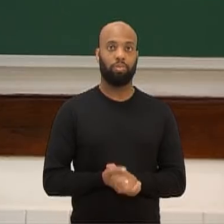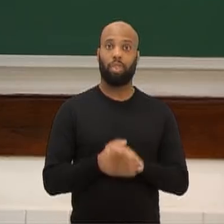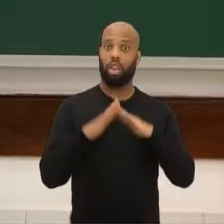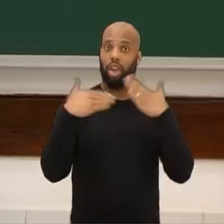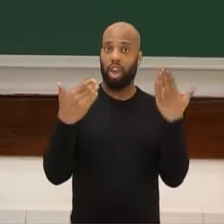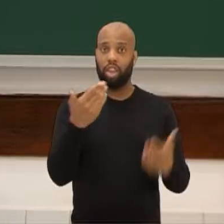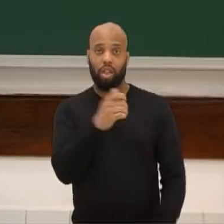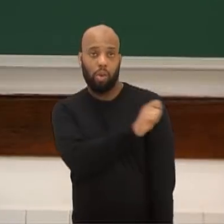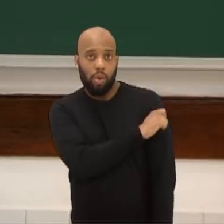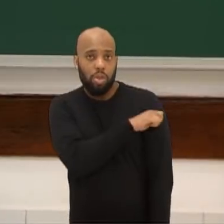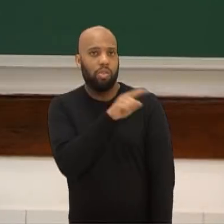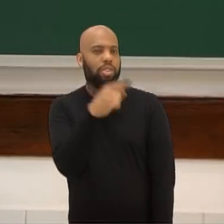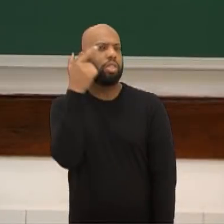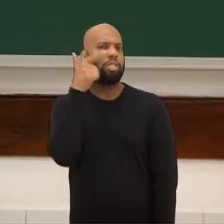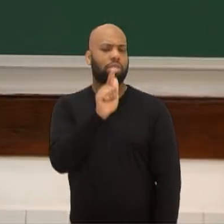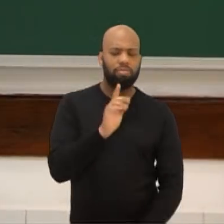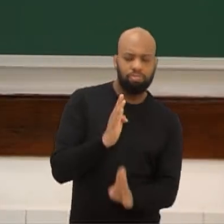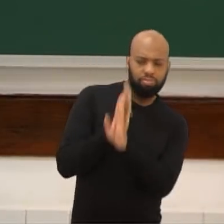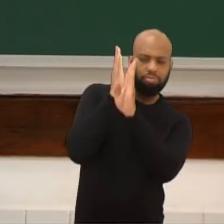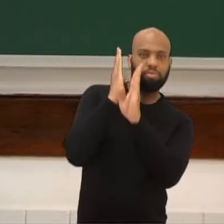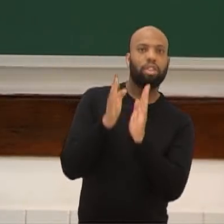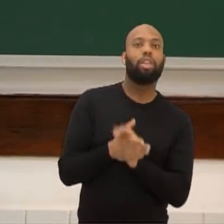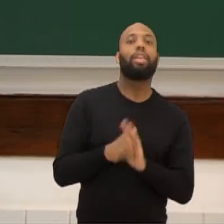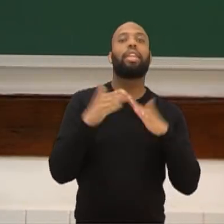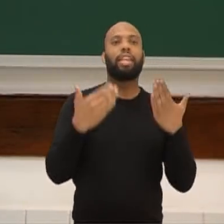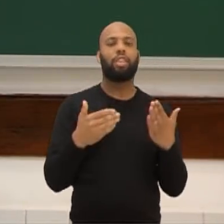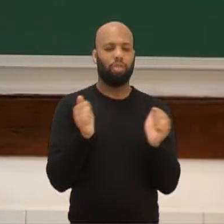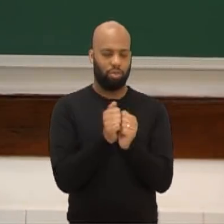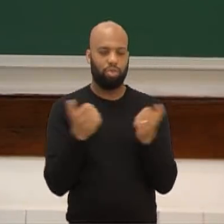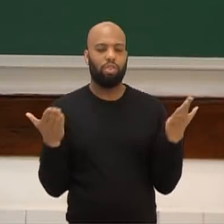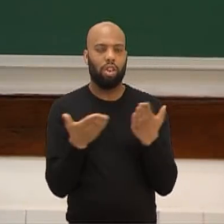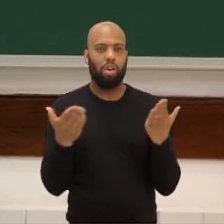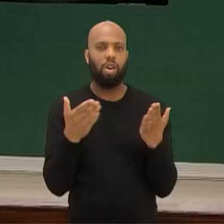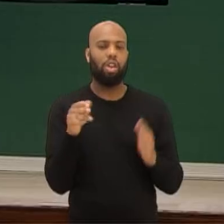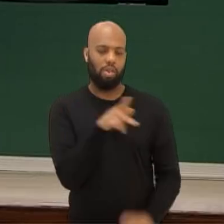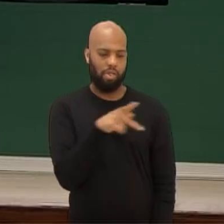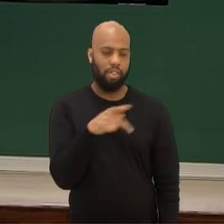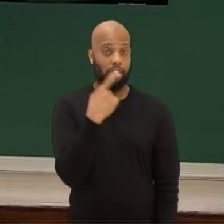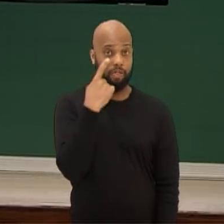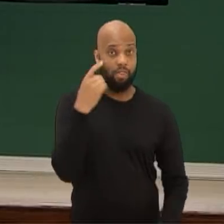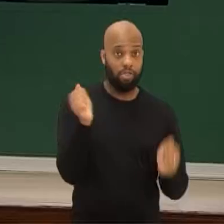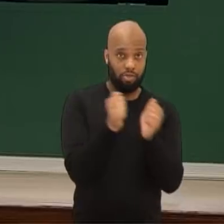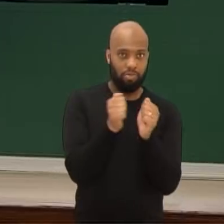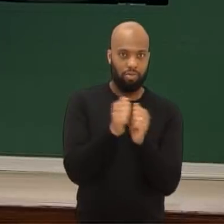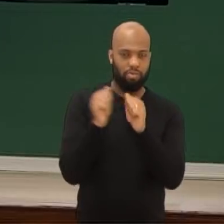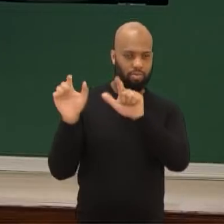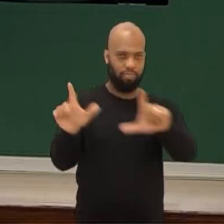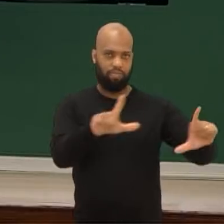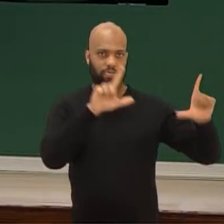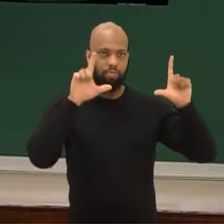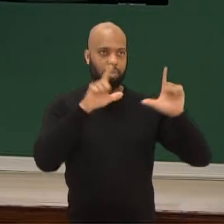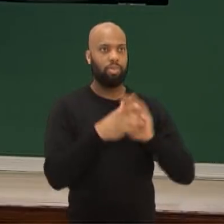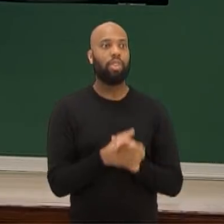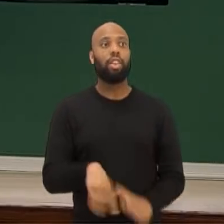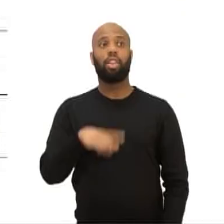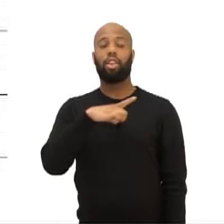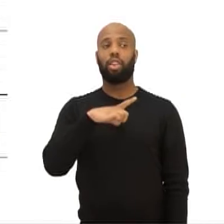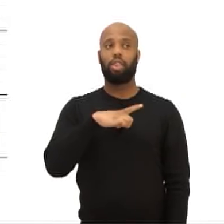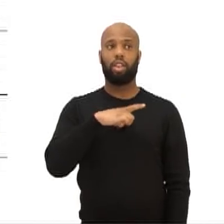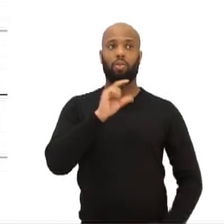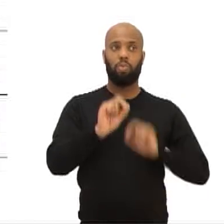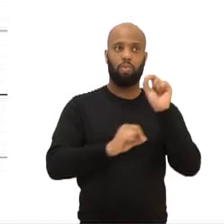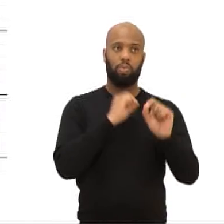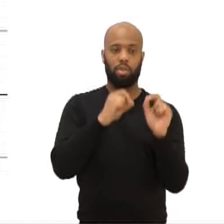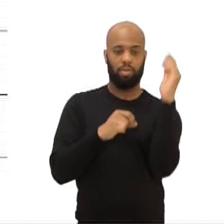Então, alunos, conseguiram identificar? Vem com o professor, vamos verificar aqui na tela. Olha só, você tem o